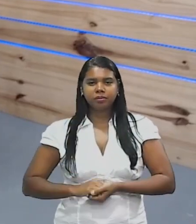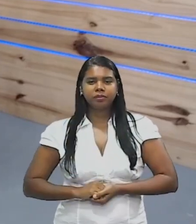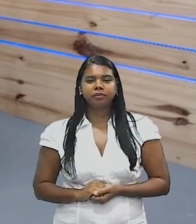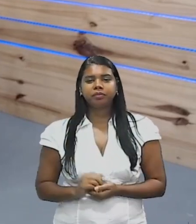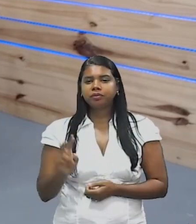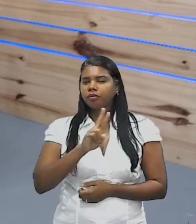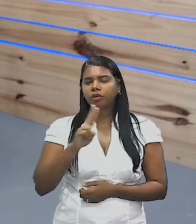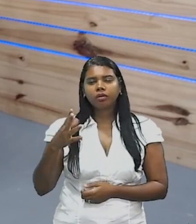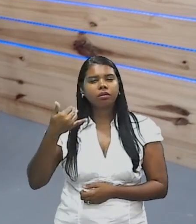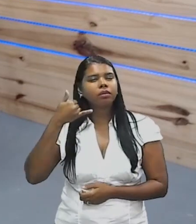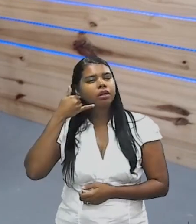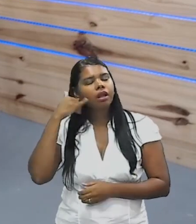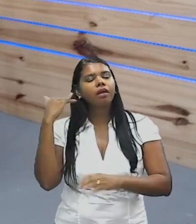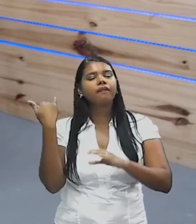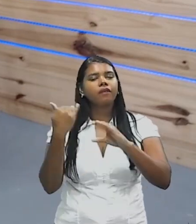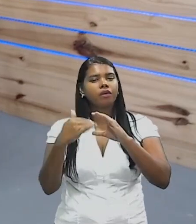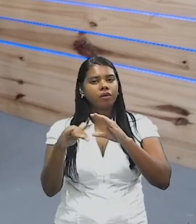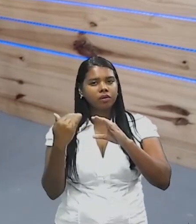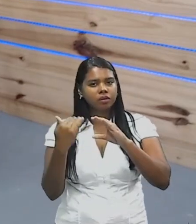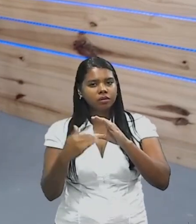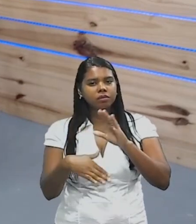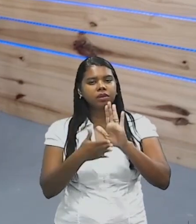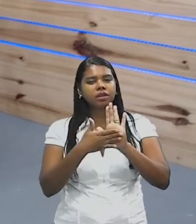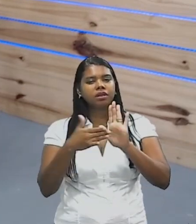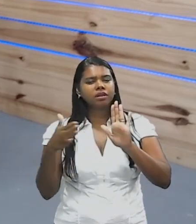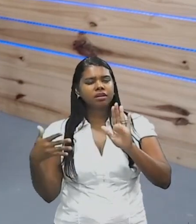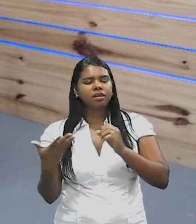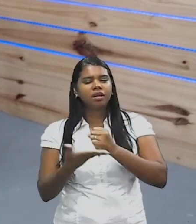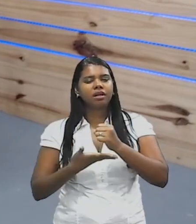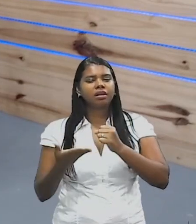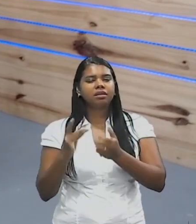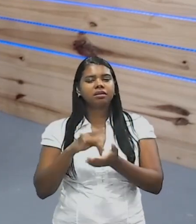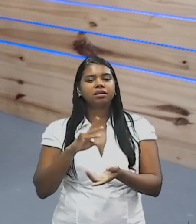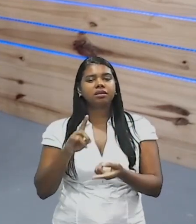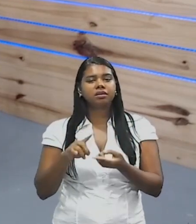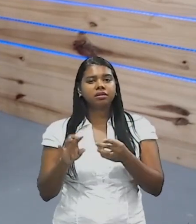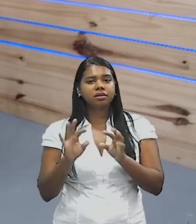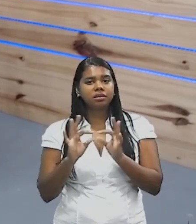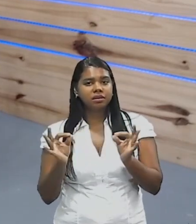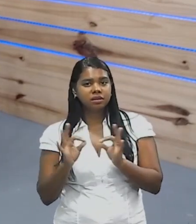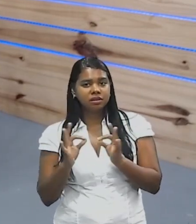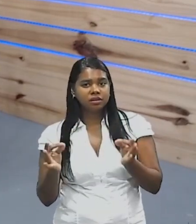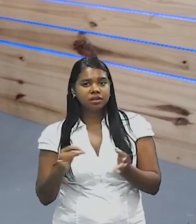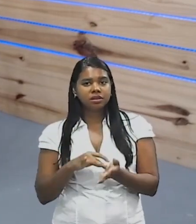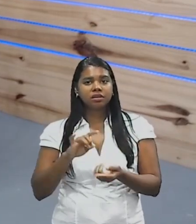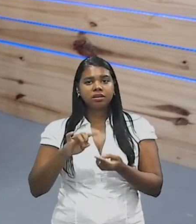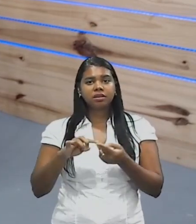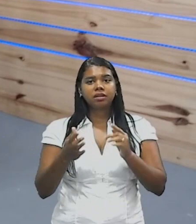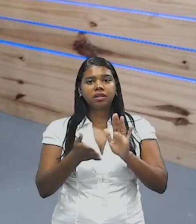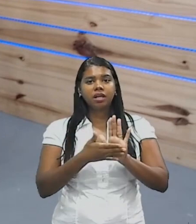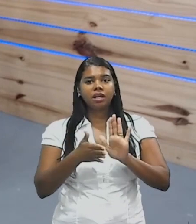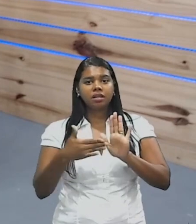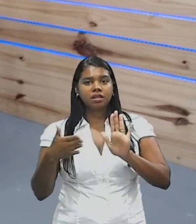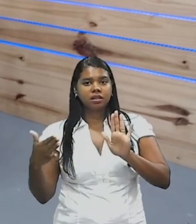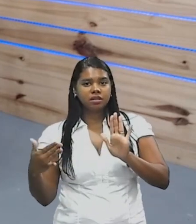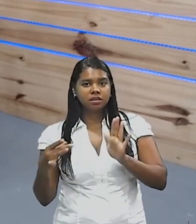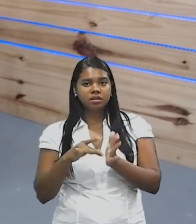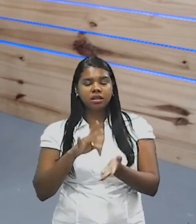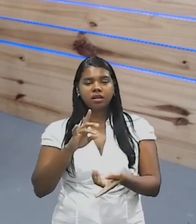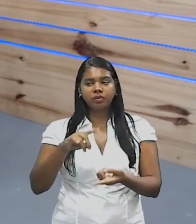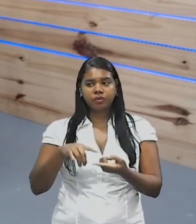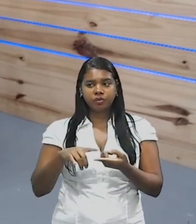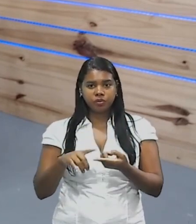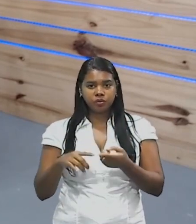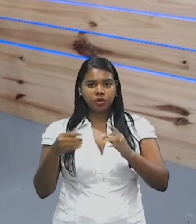Nome, telefone, e-mail, esses dados básicos. E os dados sensíveis, que são os dados que